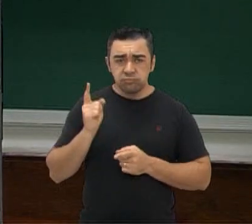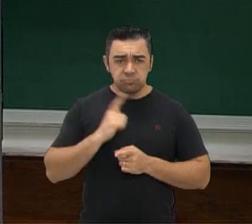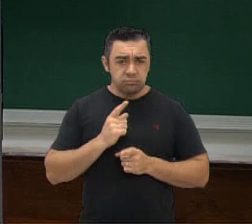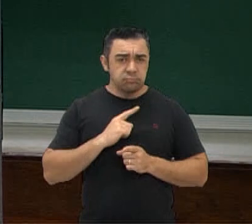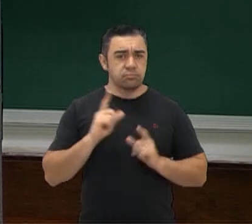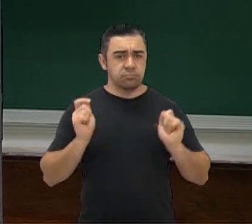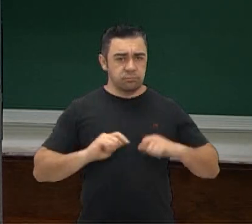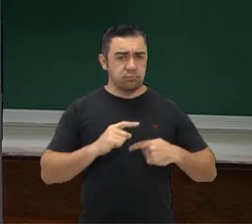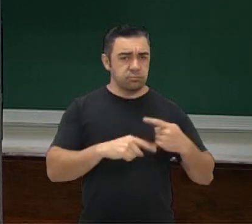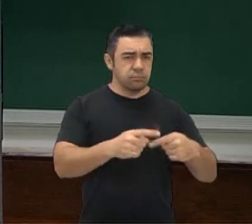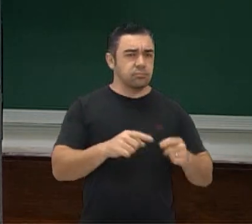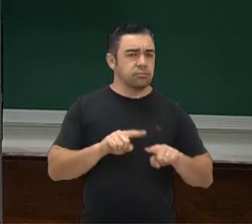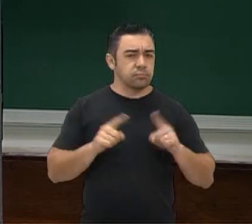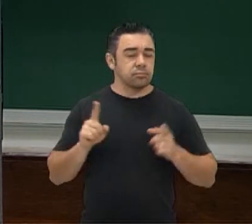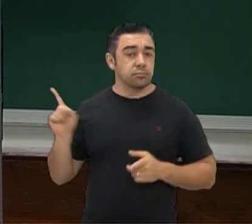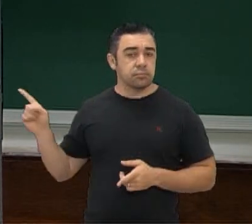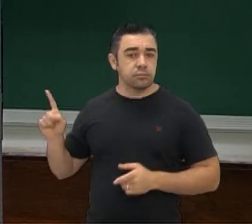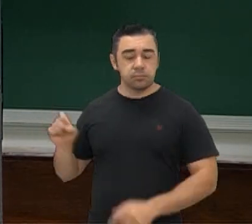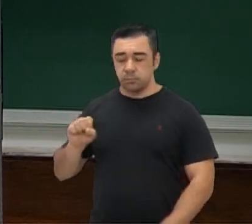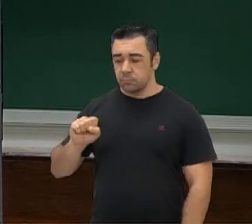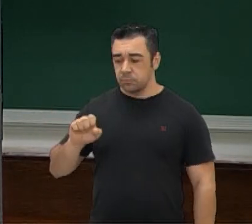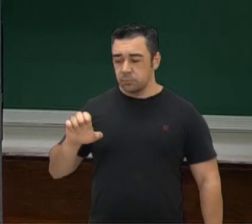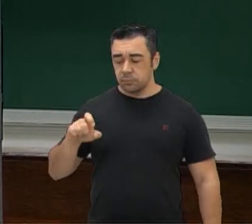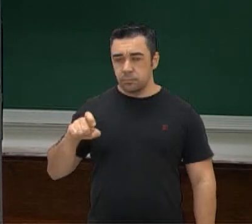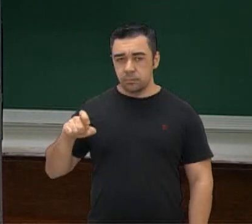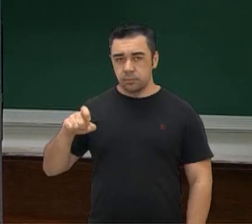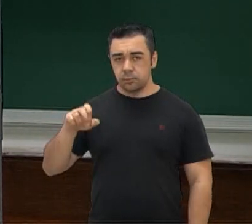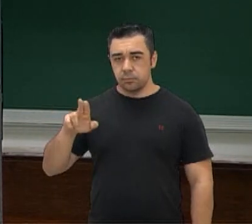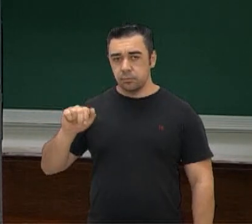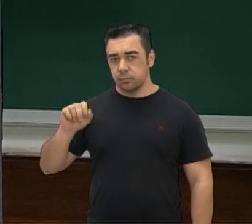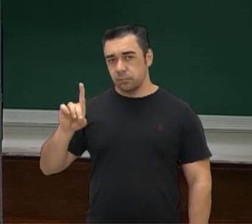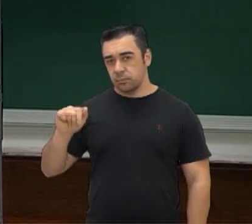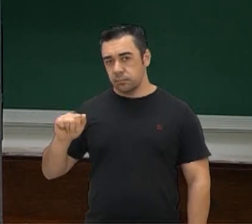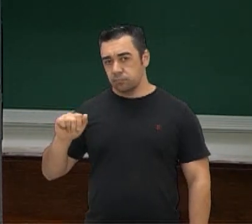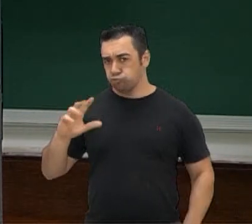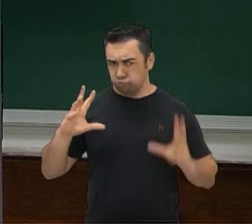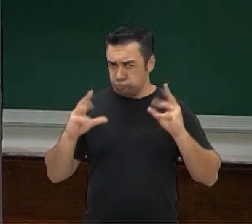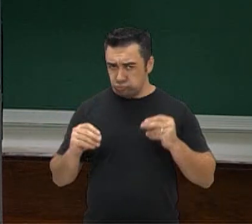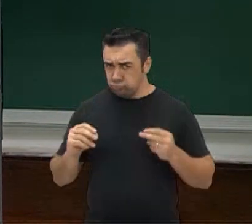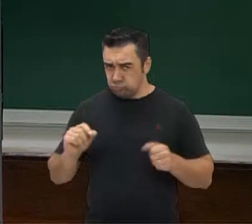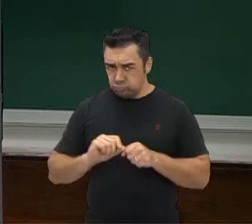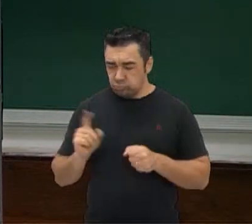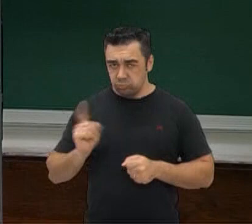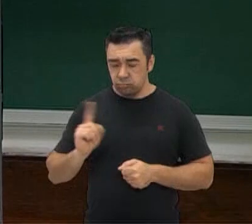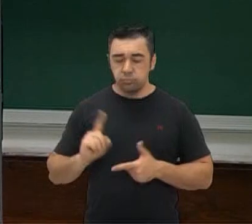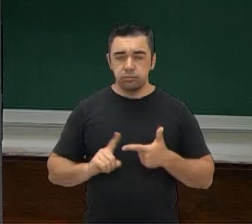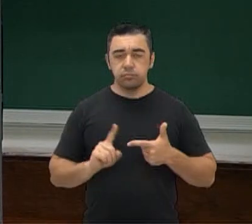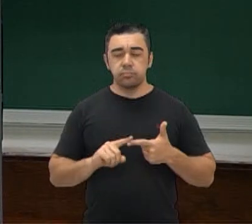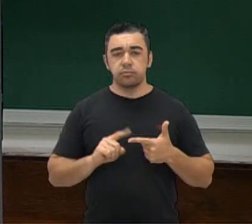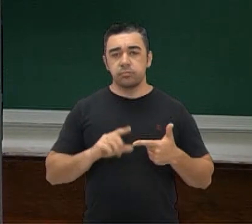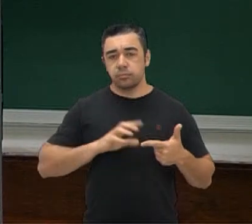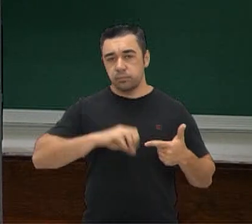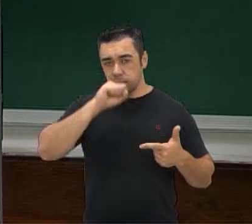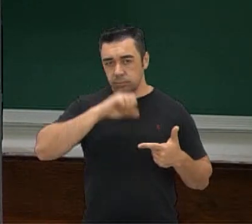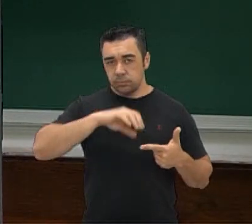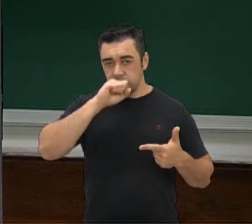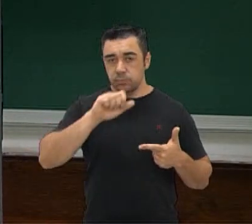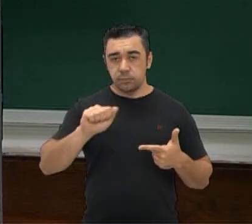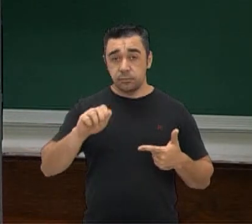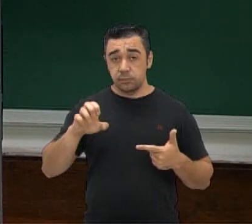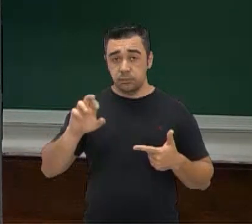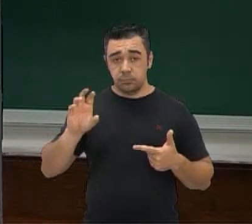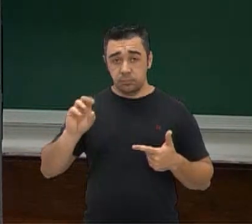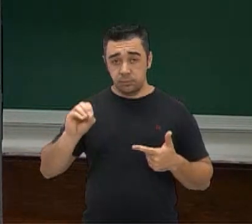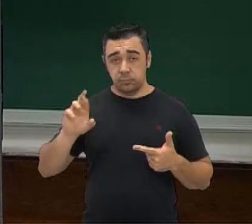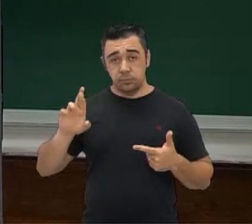eles reproduzem, mas aqui está dizendo sexuada, nem todo ser vivo faz reprodução sexuada, né? Respiração aeróbia, a gente tem organismos que